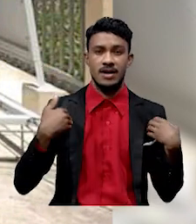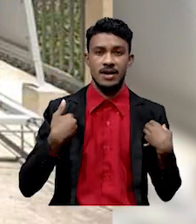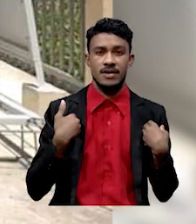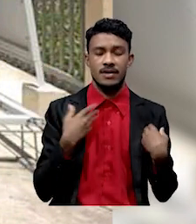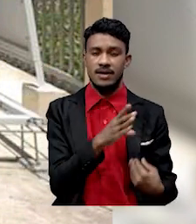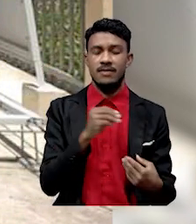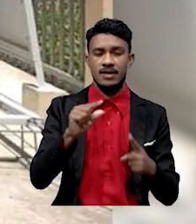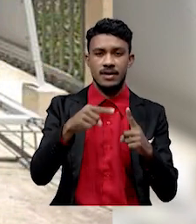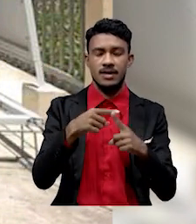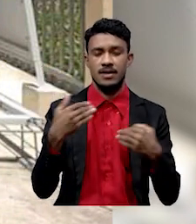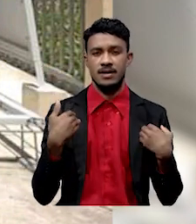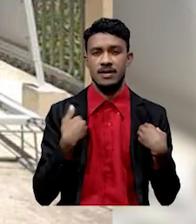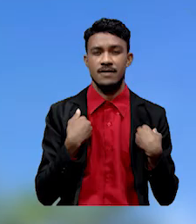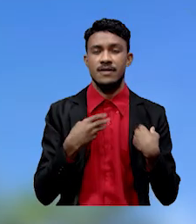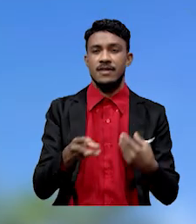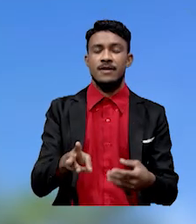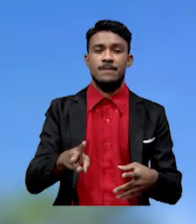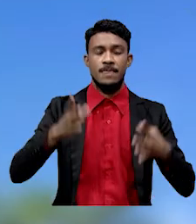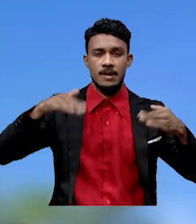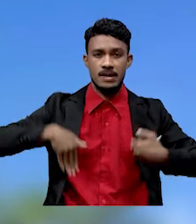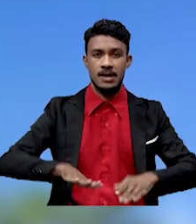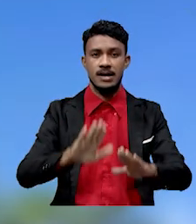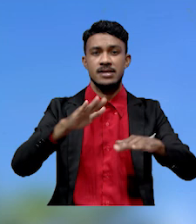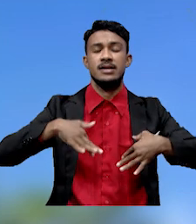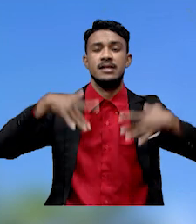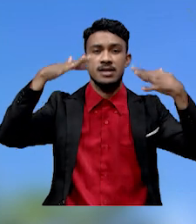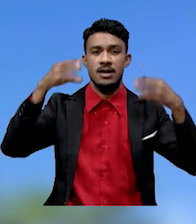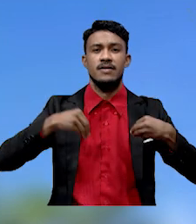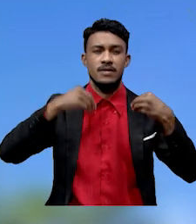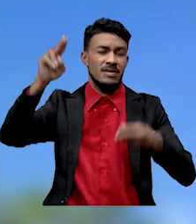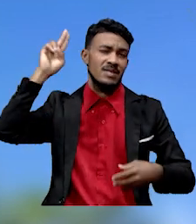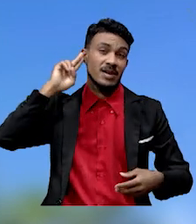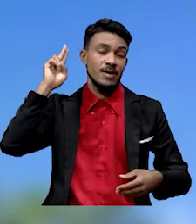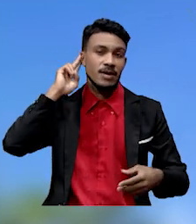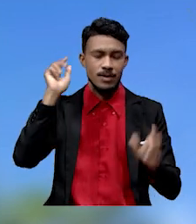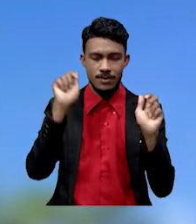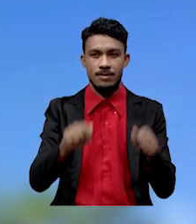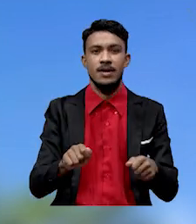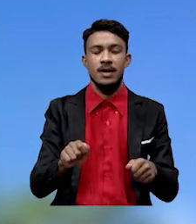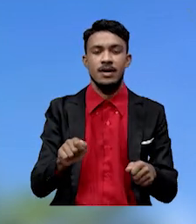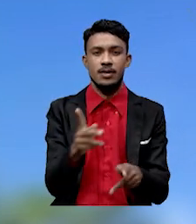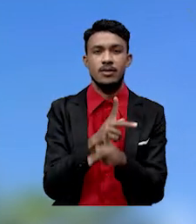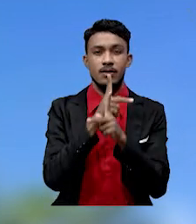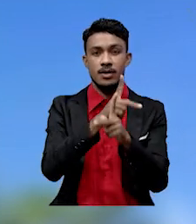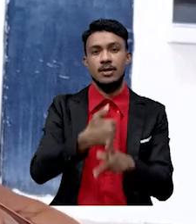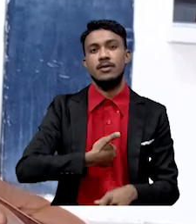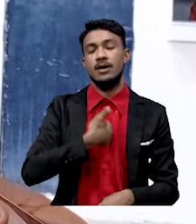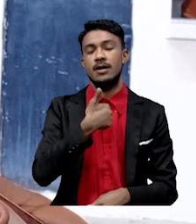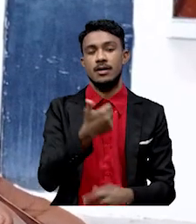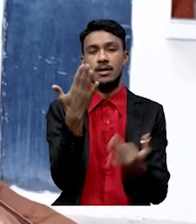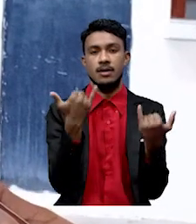Ili, sistema ne se la folian, atu fuhanuin ba comunidade sira, buka fatin seguro, hori salvaan. Tadaf ne ita